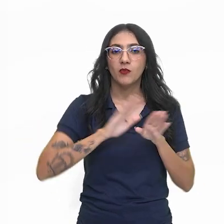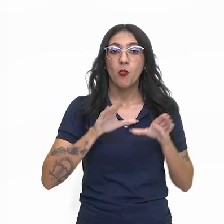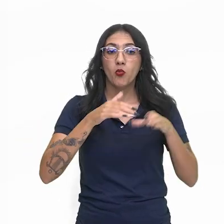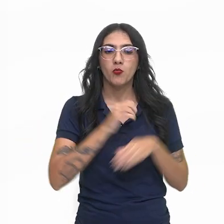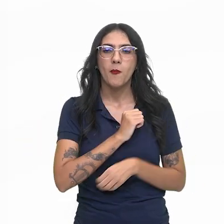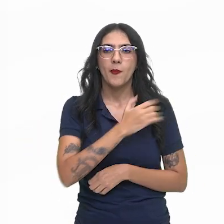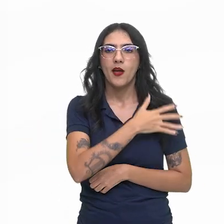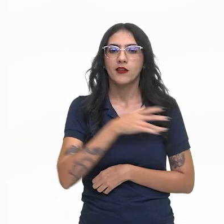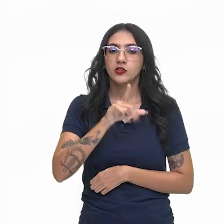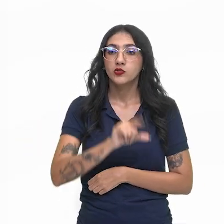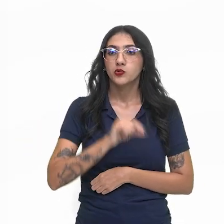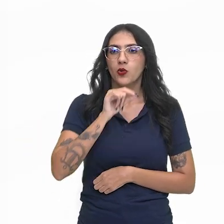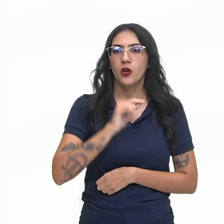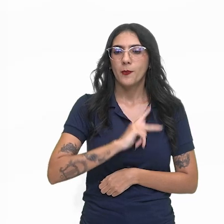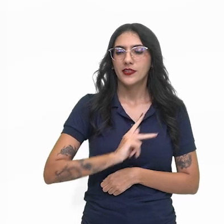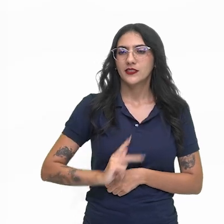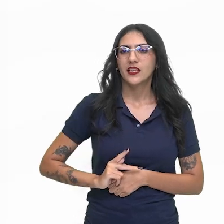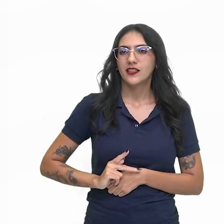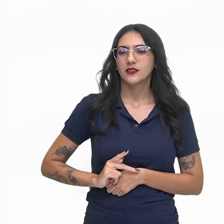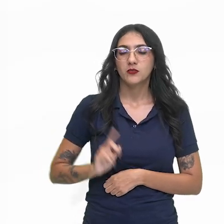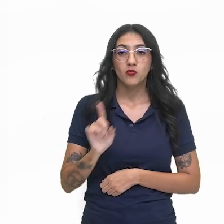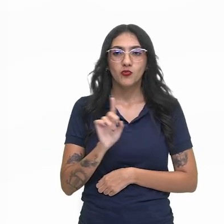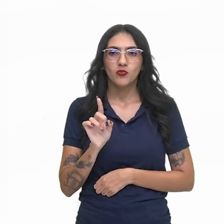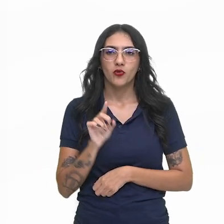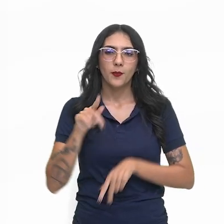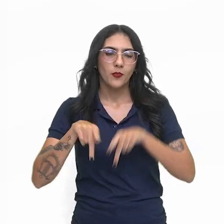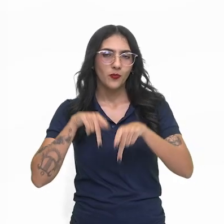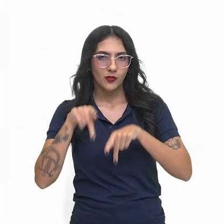um presidente e não o voto da população, tá bem?